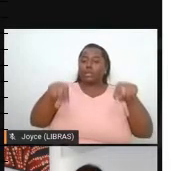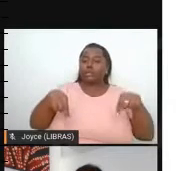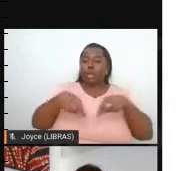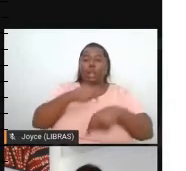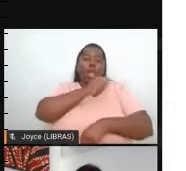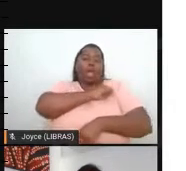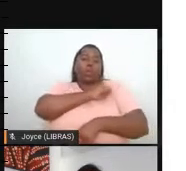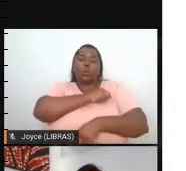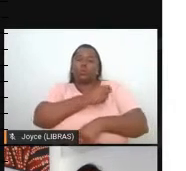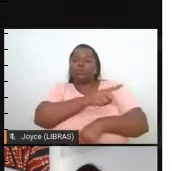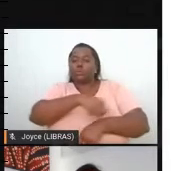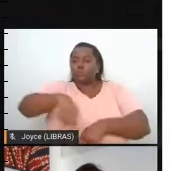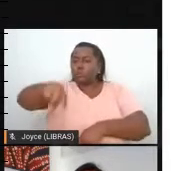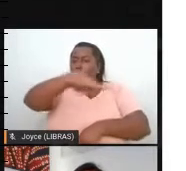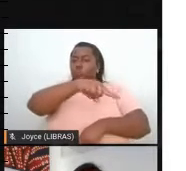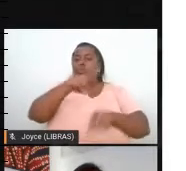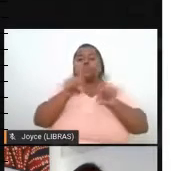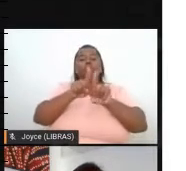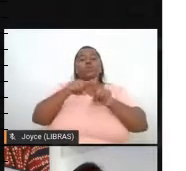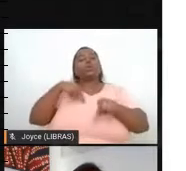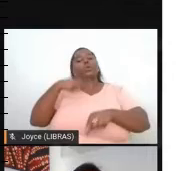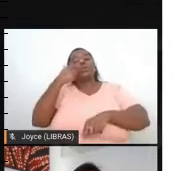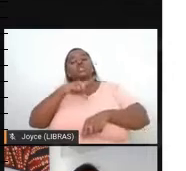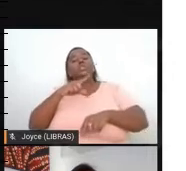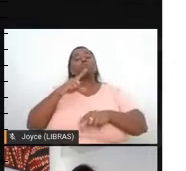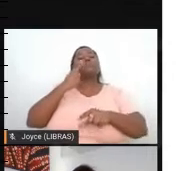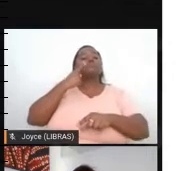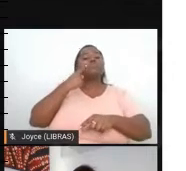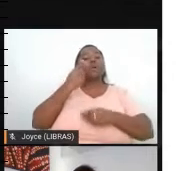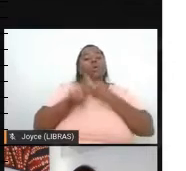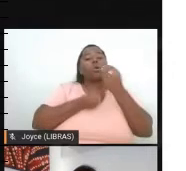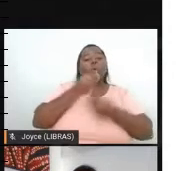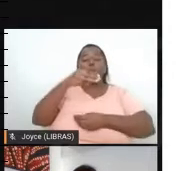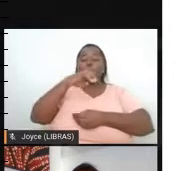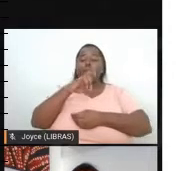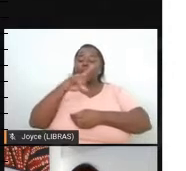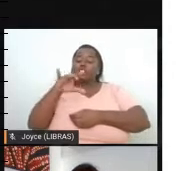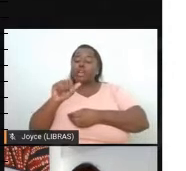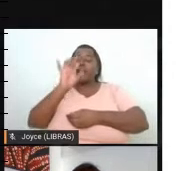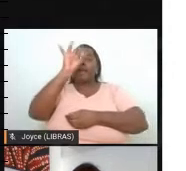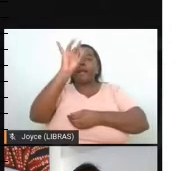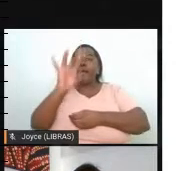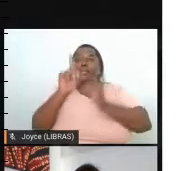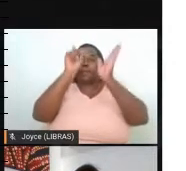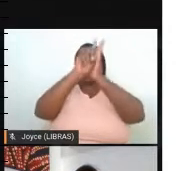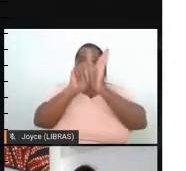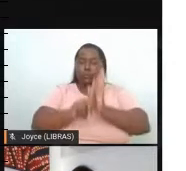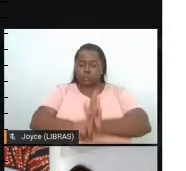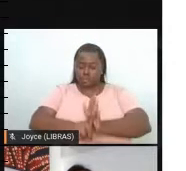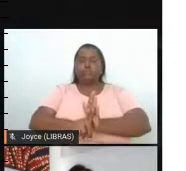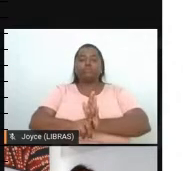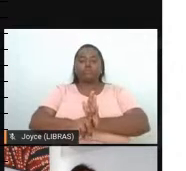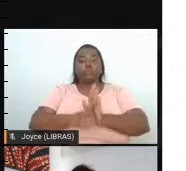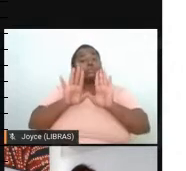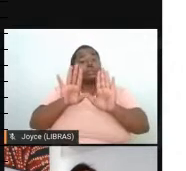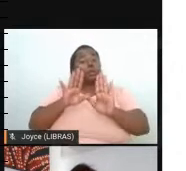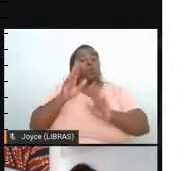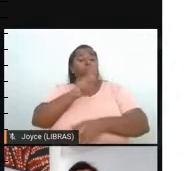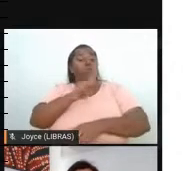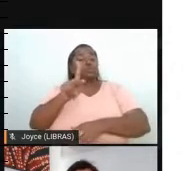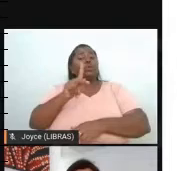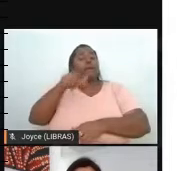ver a média por questão. Então, isso ajuda o quê? Por que eu falo que o docente passa a ser mediador? Ele